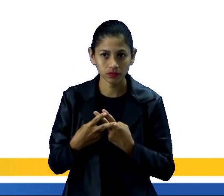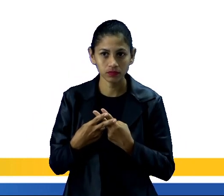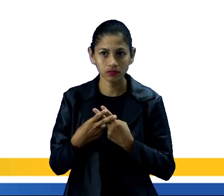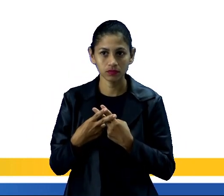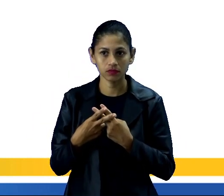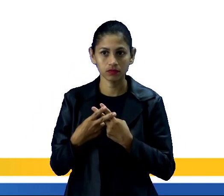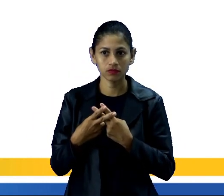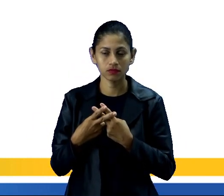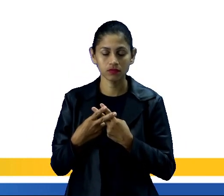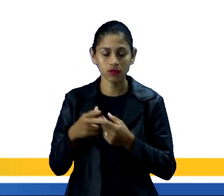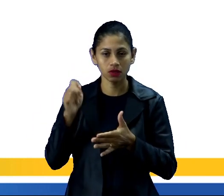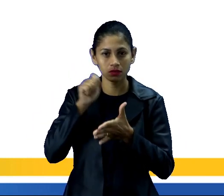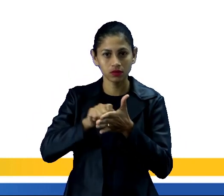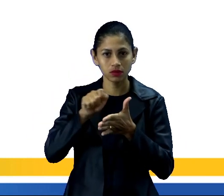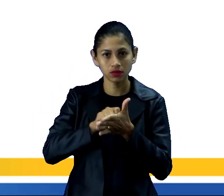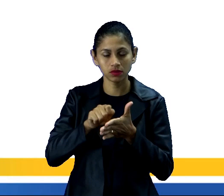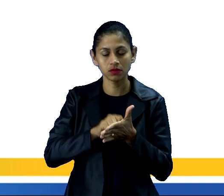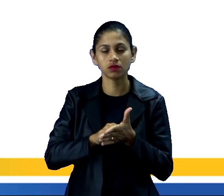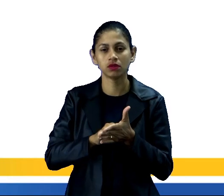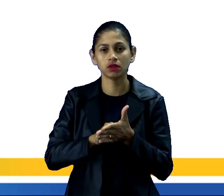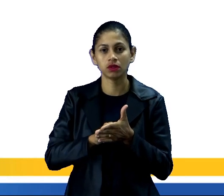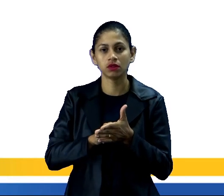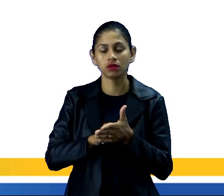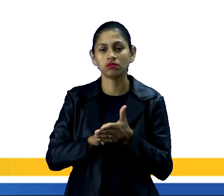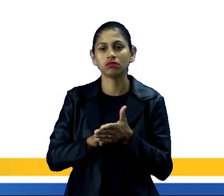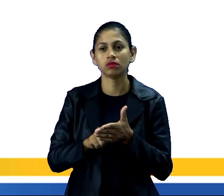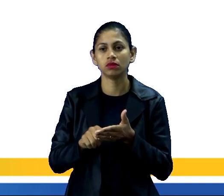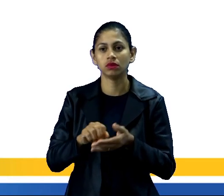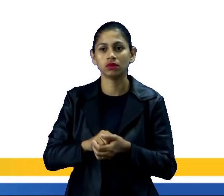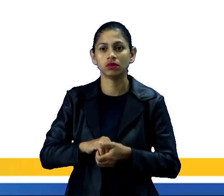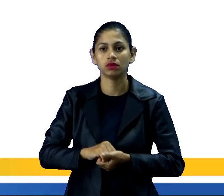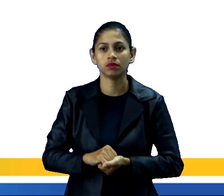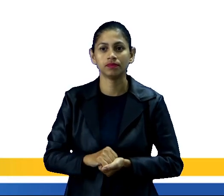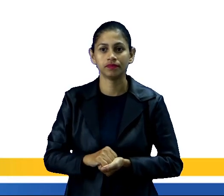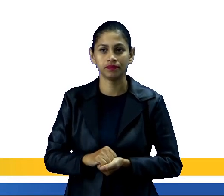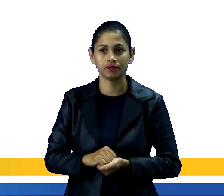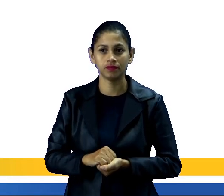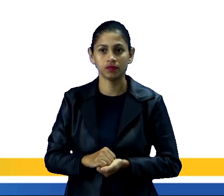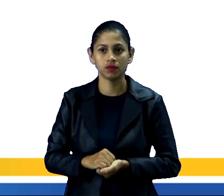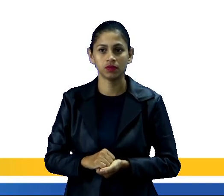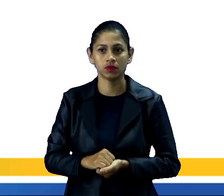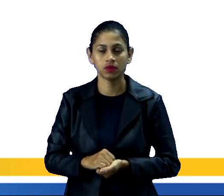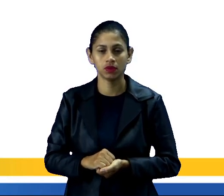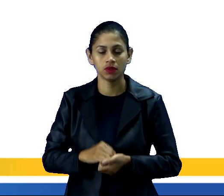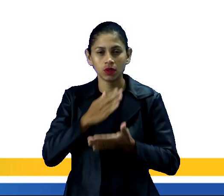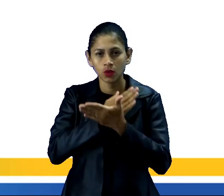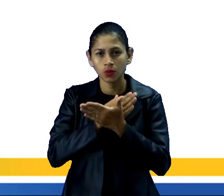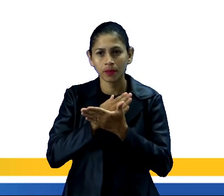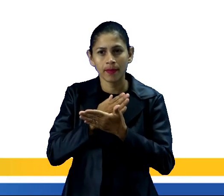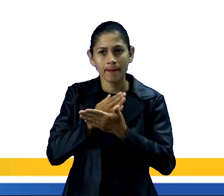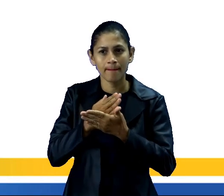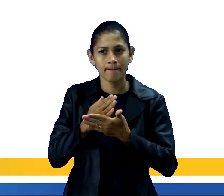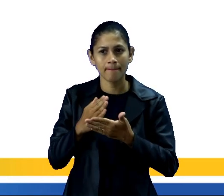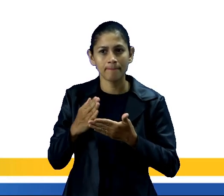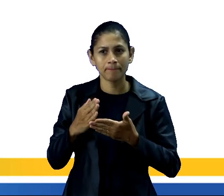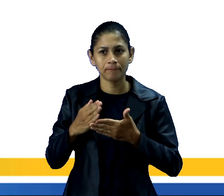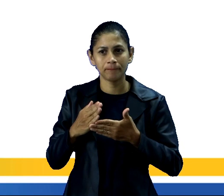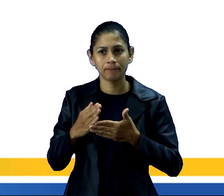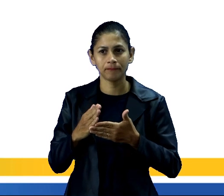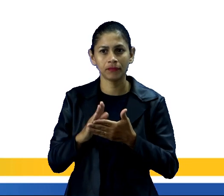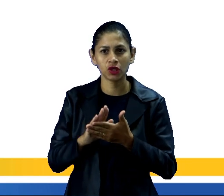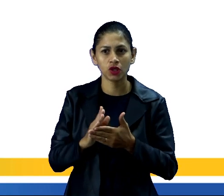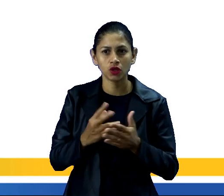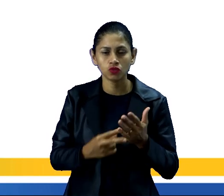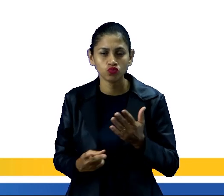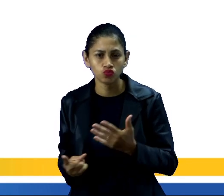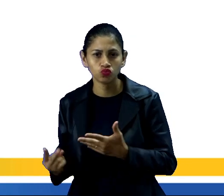ele escreve sua obra, né, Mein Kampf, né, Minha Luta, e ela começa ali a delinear alguns